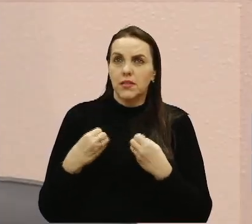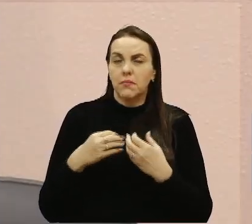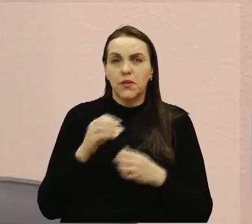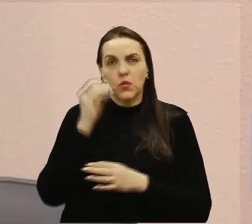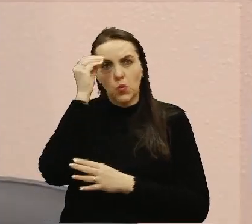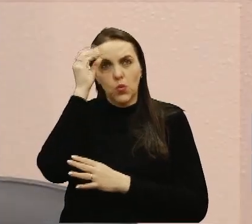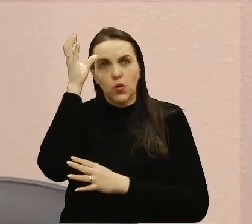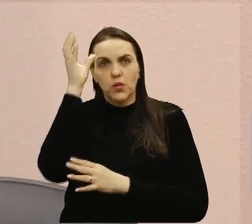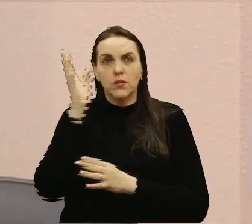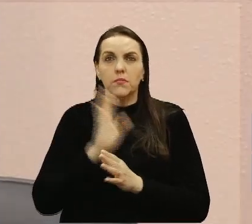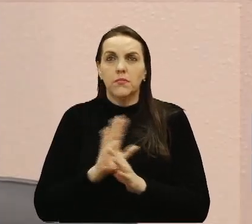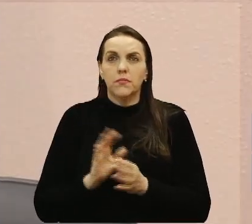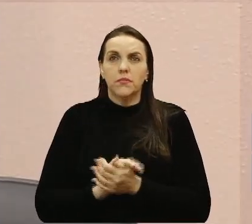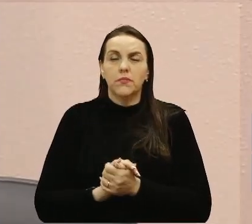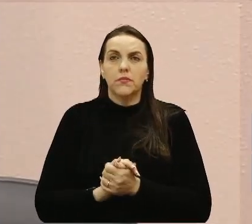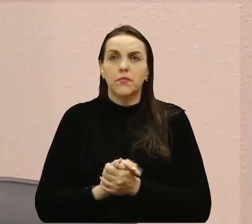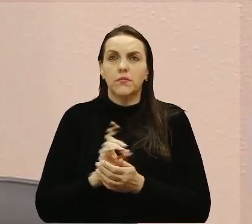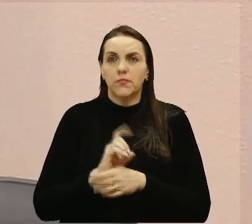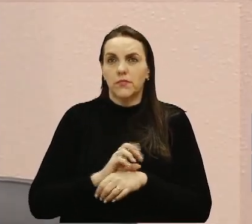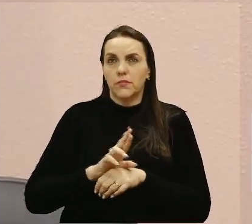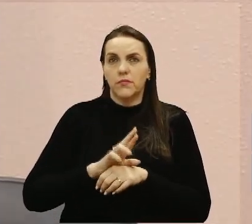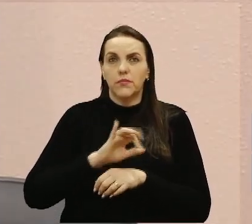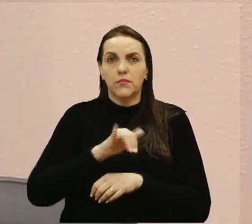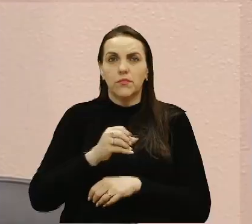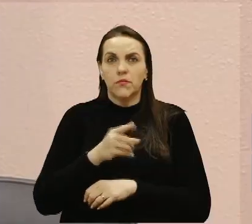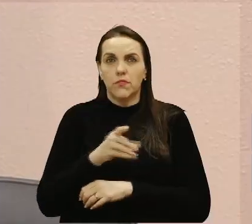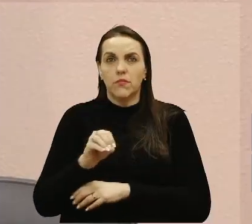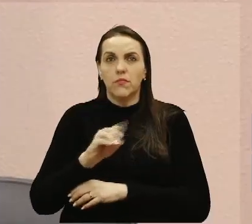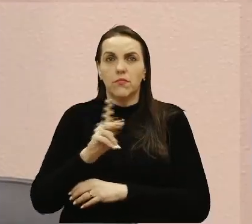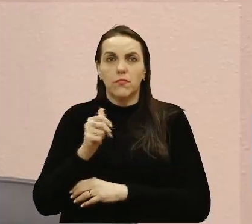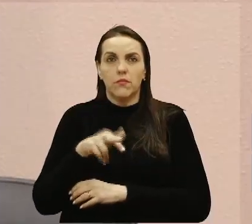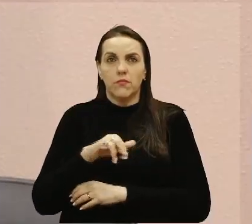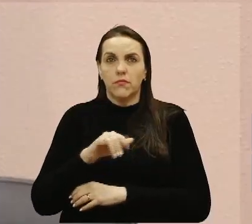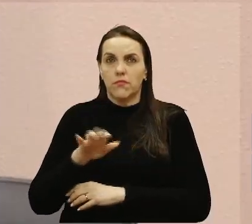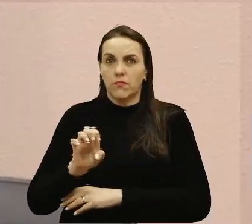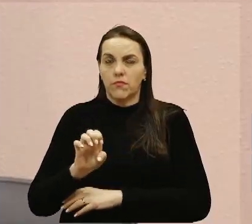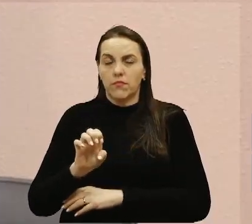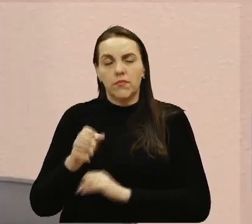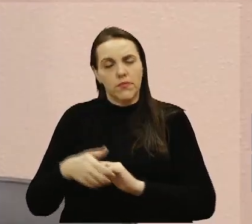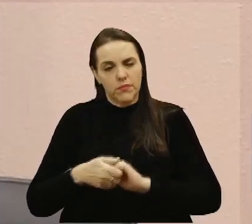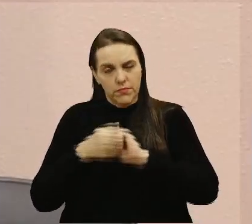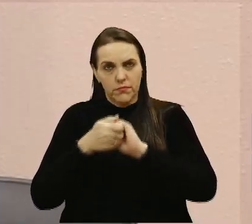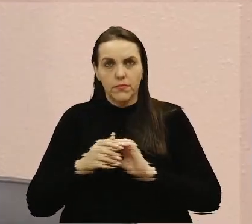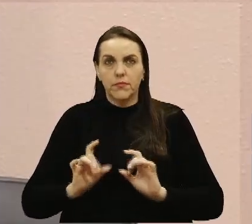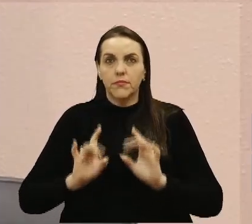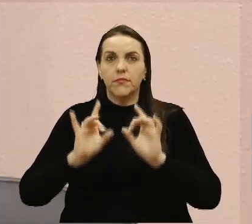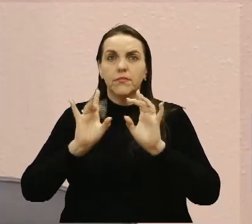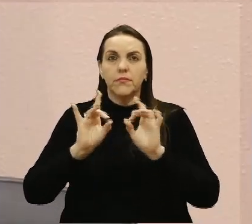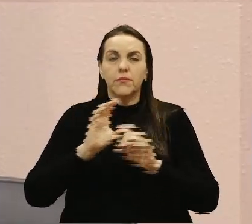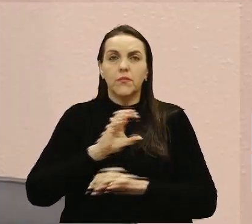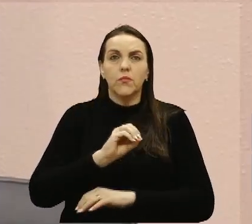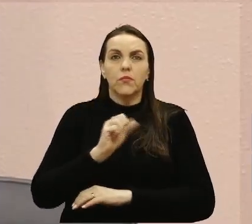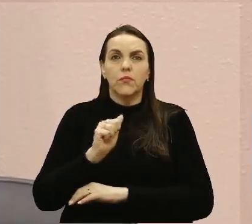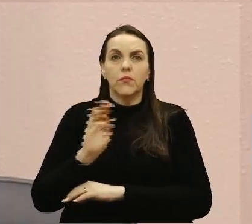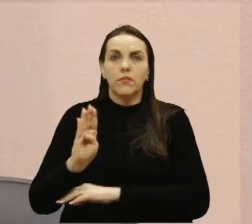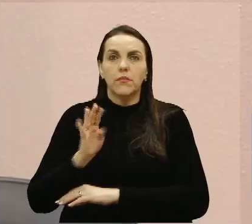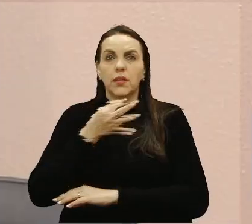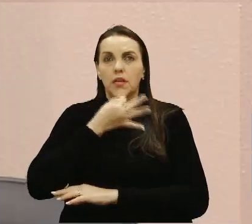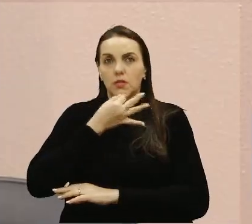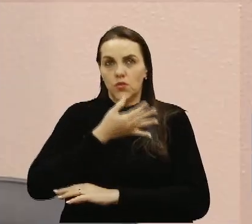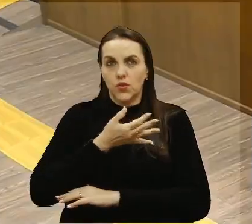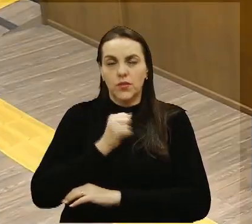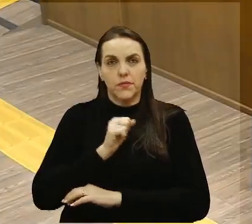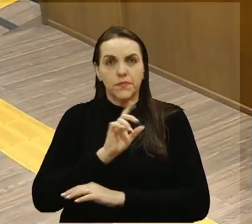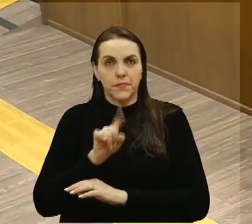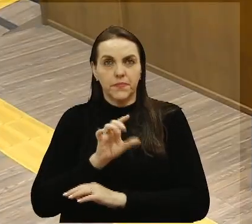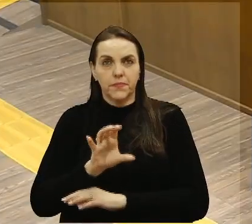do doutor João Henrique Leoni Ramos. Então fica aqui a minha saudação, em especial à OAB Caxias do Sul. Seria isso, presidente. Obrigado.